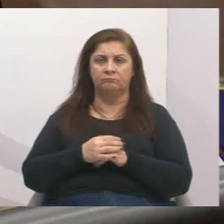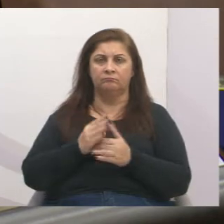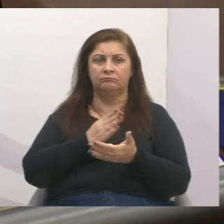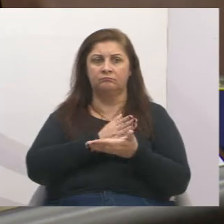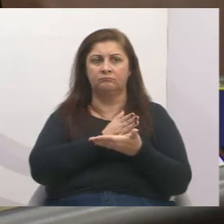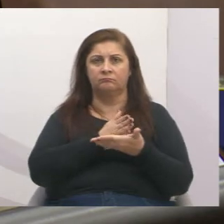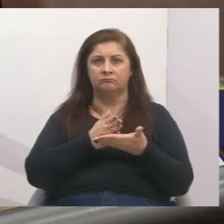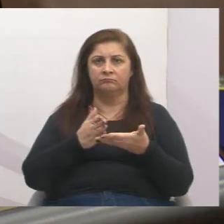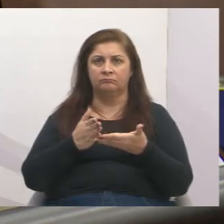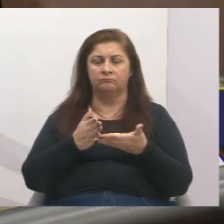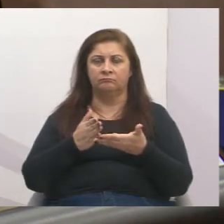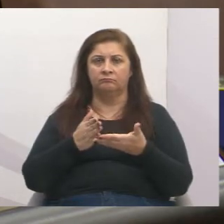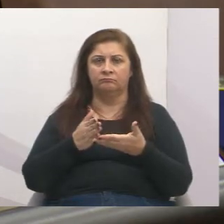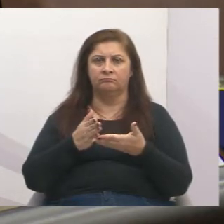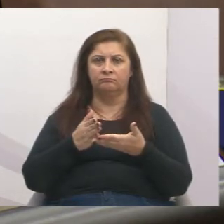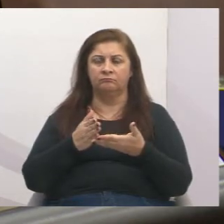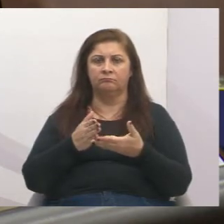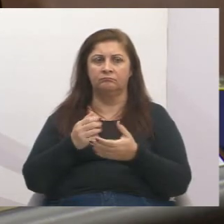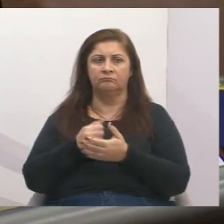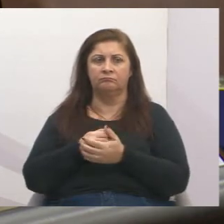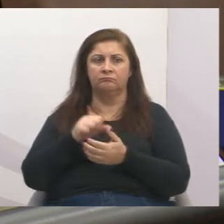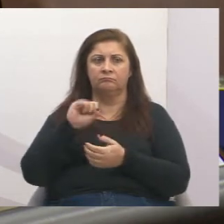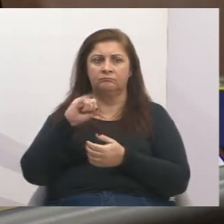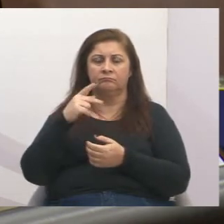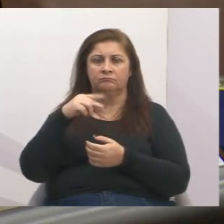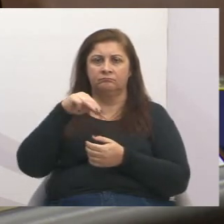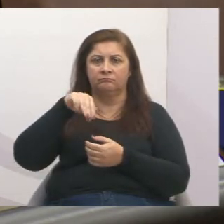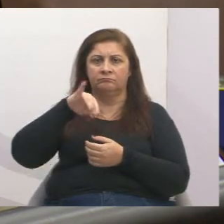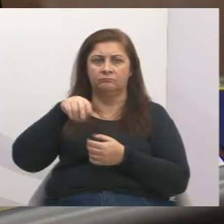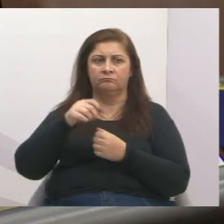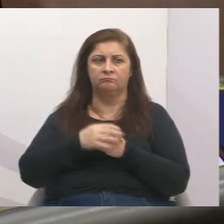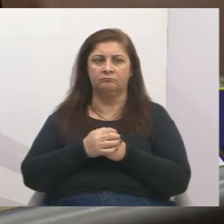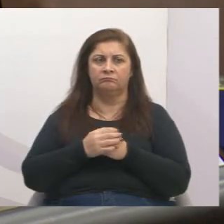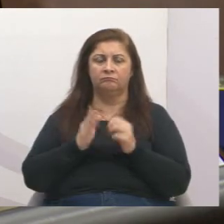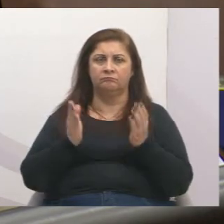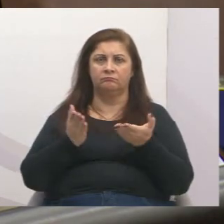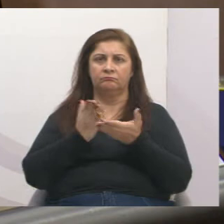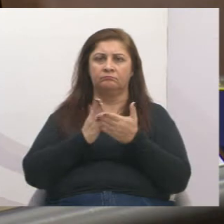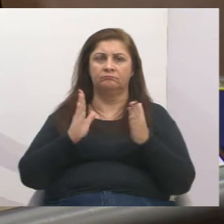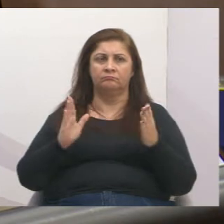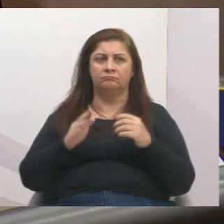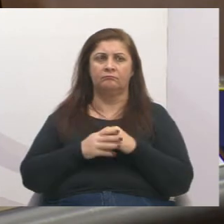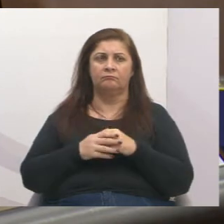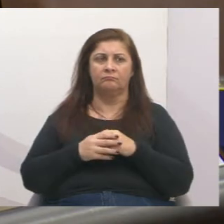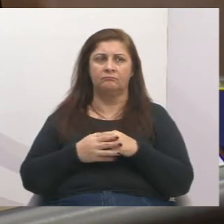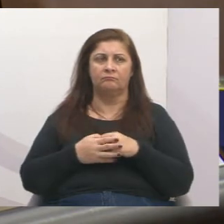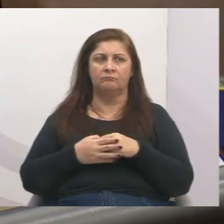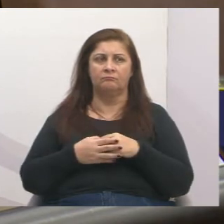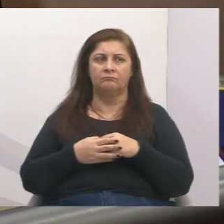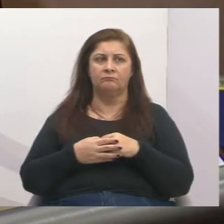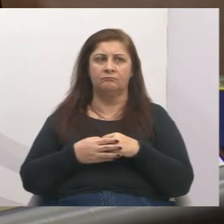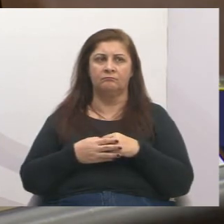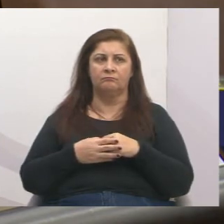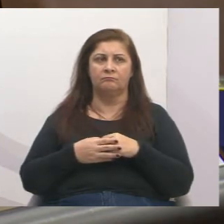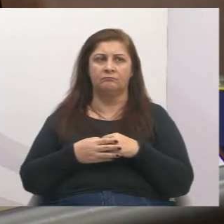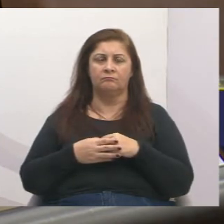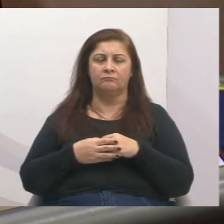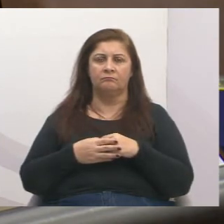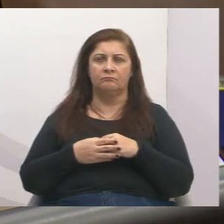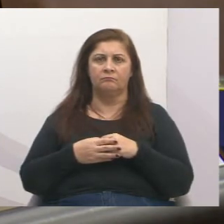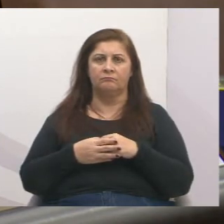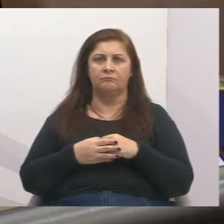eu estou no IPMJ. Agora não estou mais por uma decisão própria, mas continuo estando, presidente. Tá